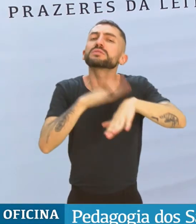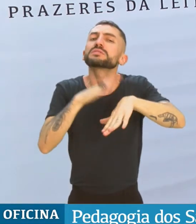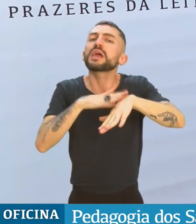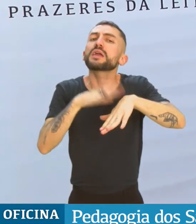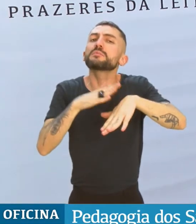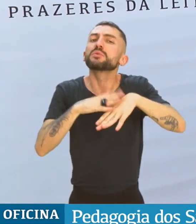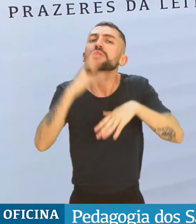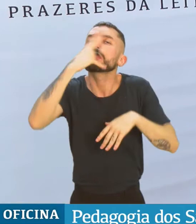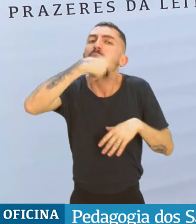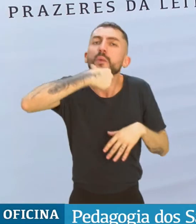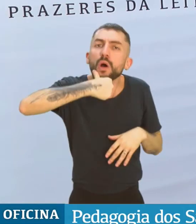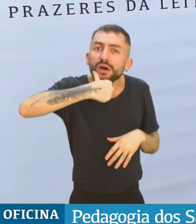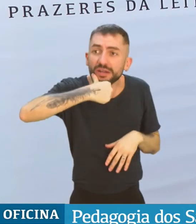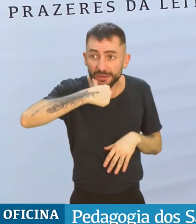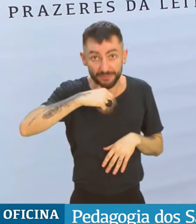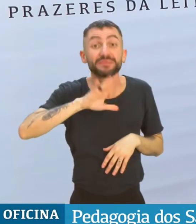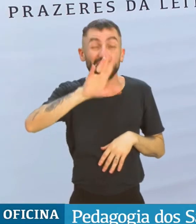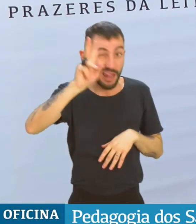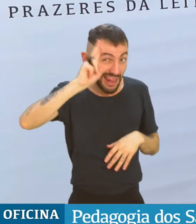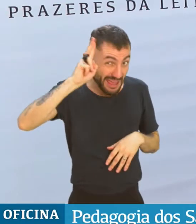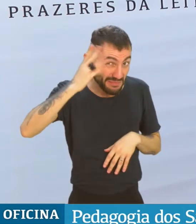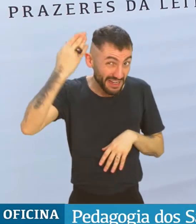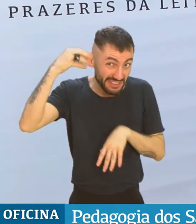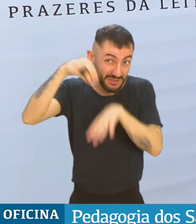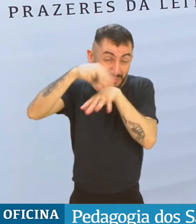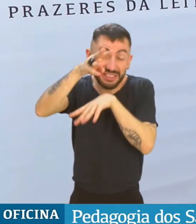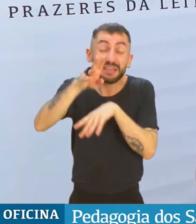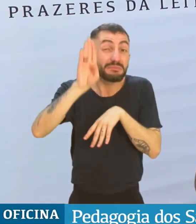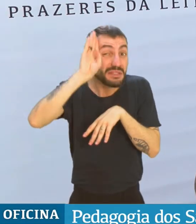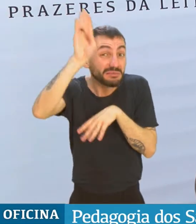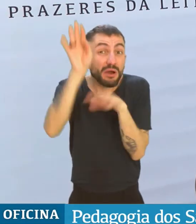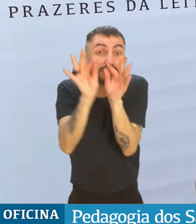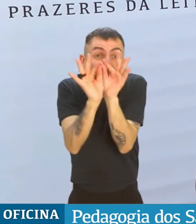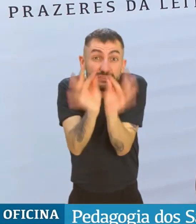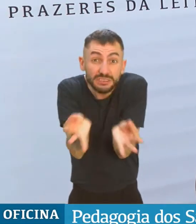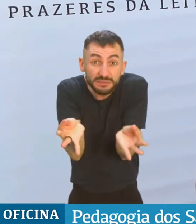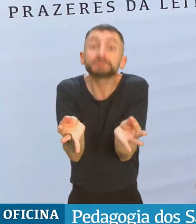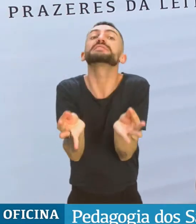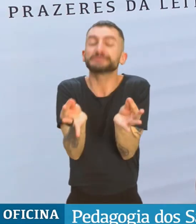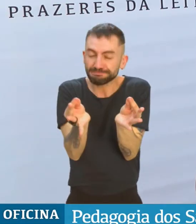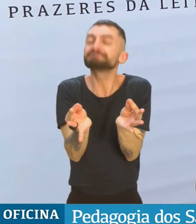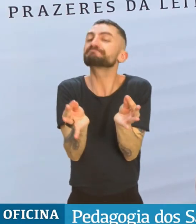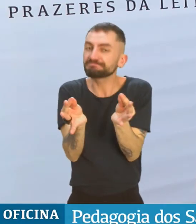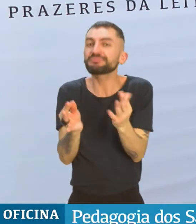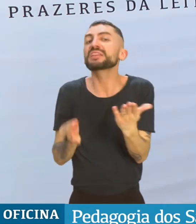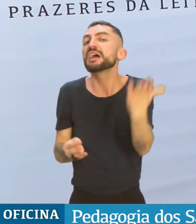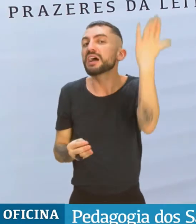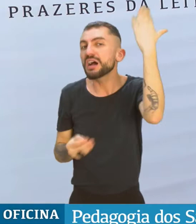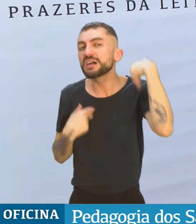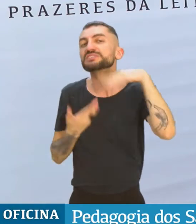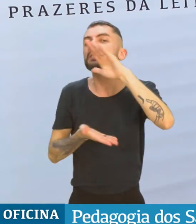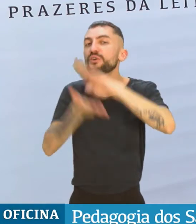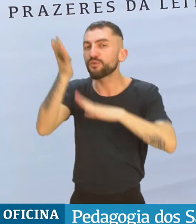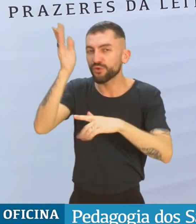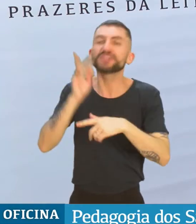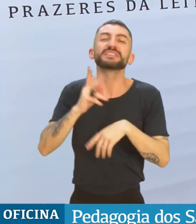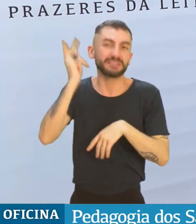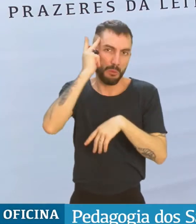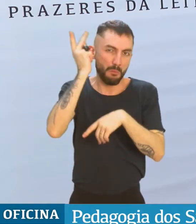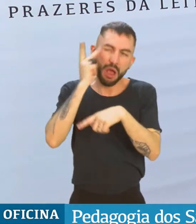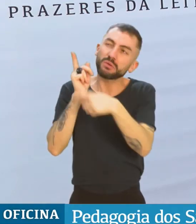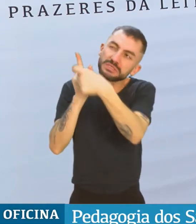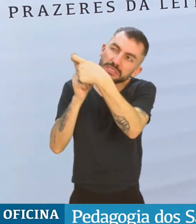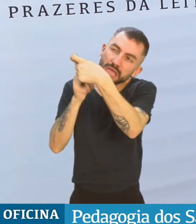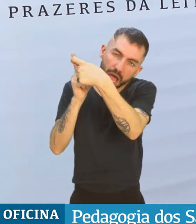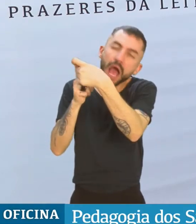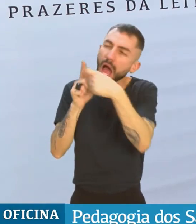Lembra que eu falei? Menos é mais. Teve uma oportunidade que eu fiz uma formação no interior aqui de São Paulo e foi